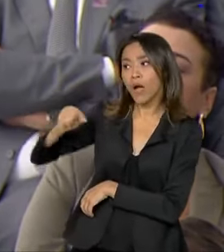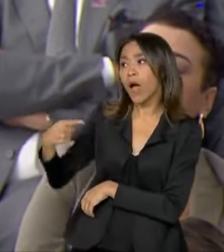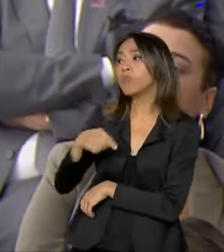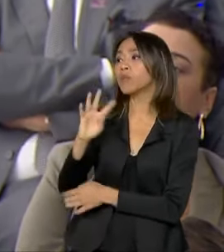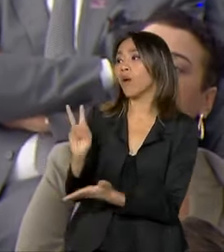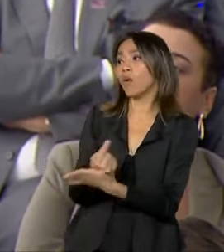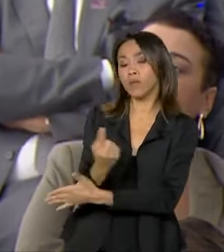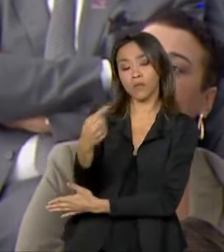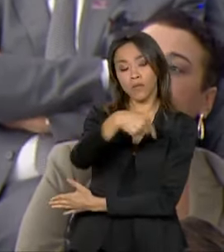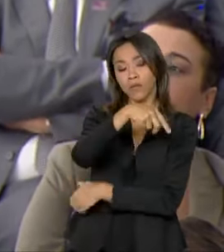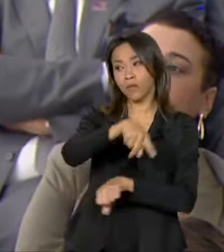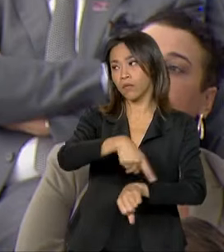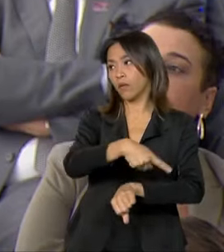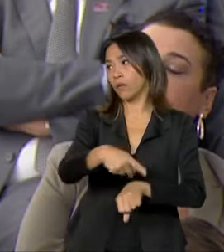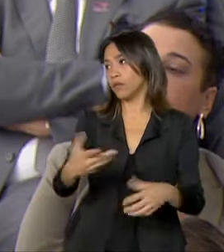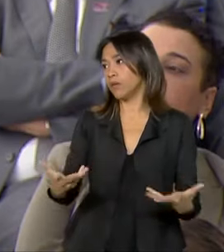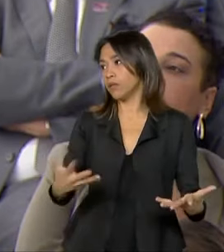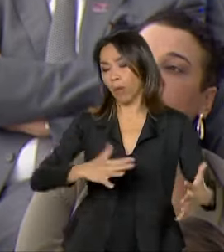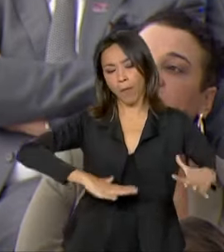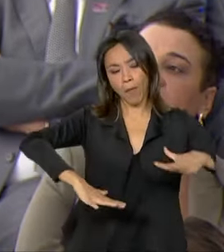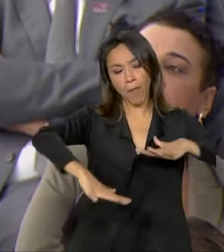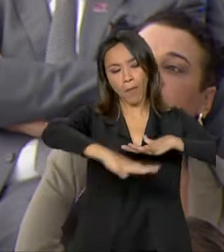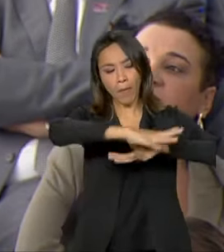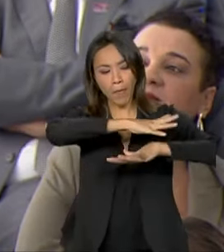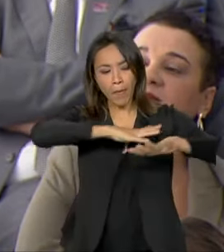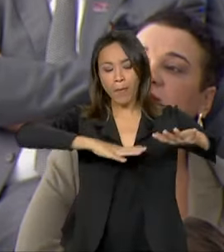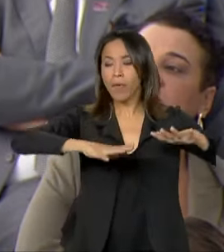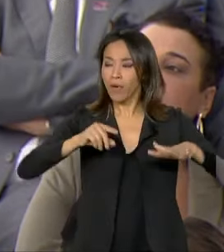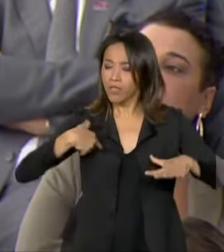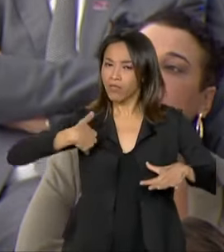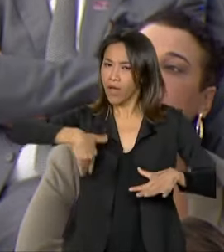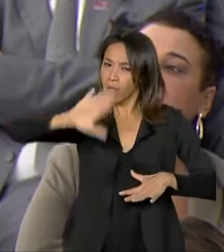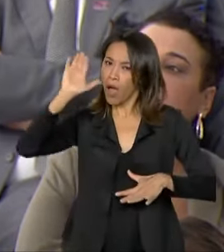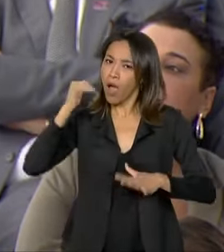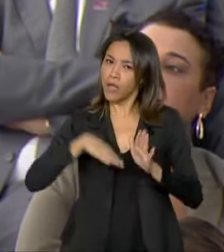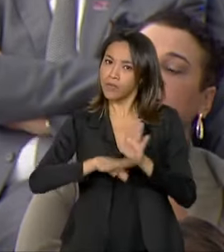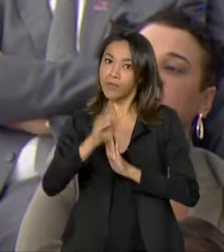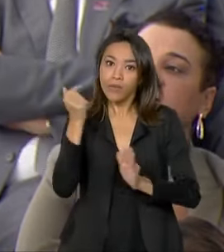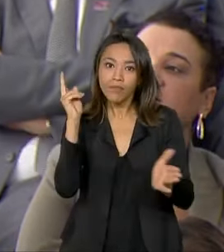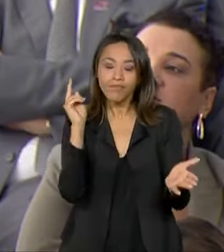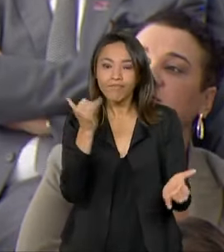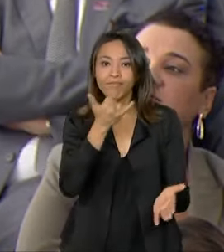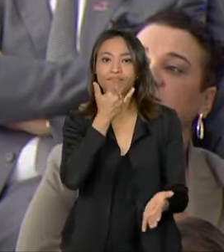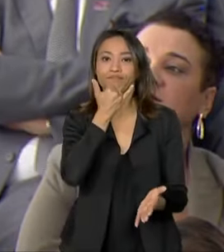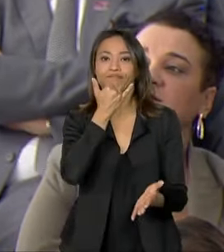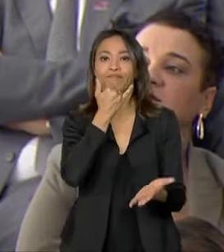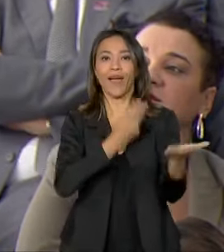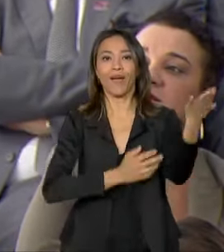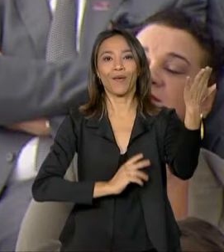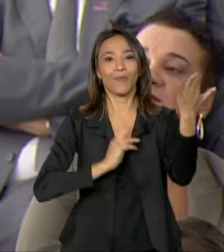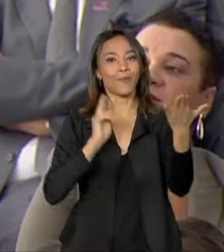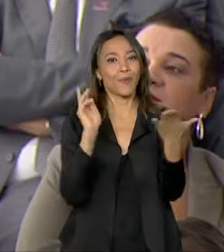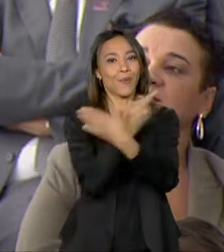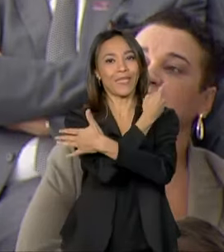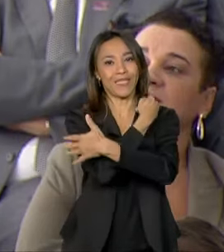que está acontecendo no país. E nós vamos crescer mais. E aconteceu que nós crescemos